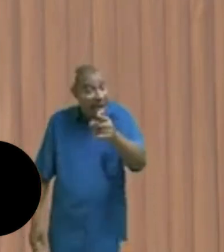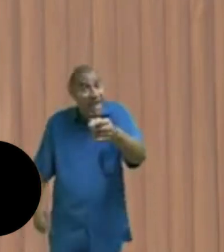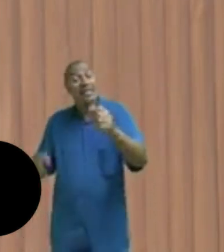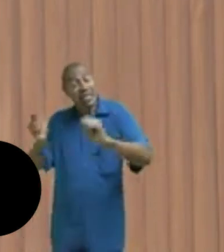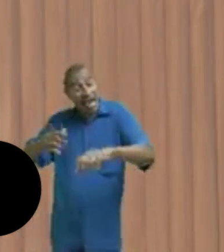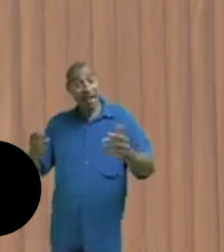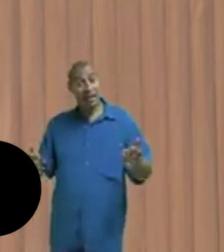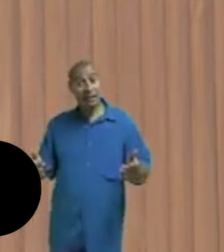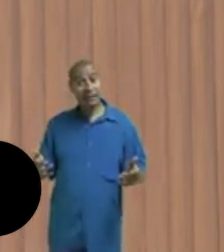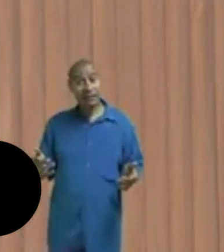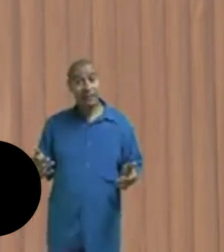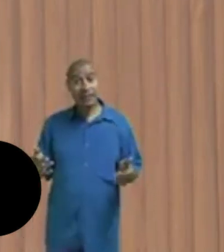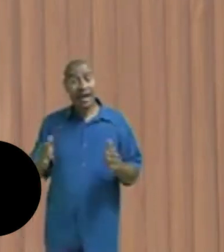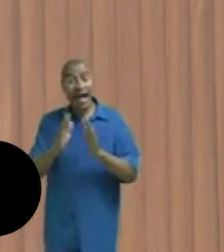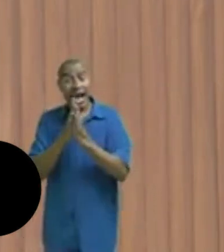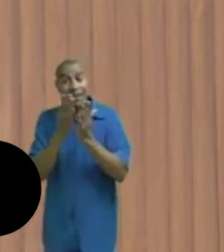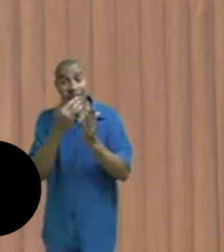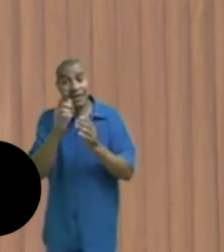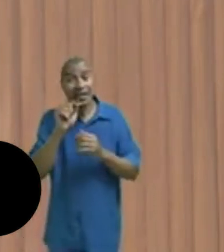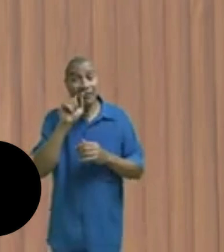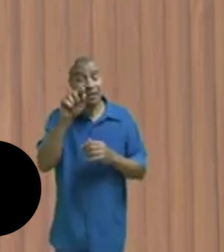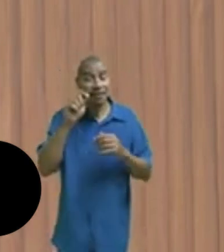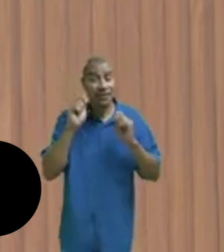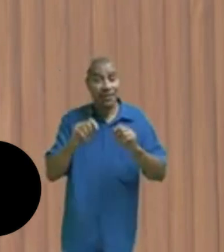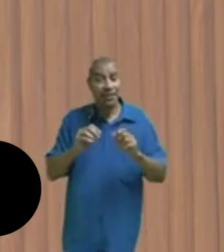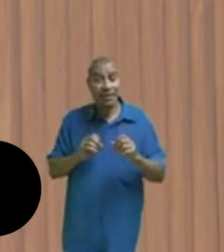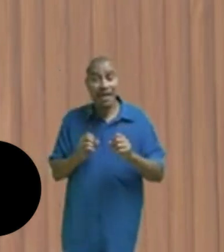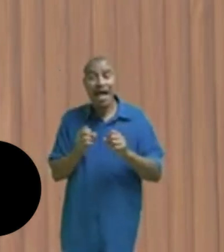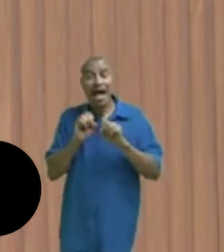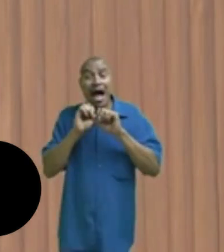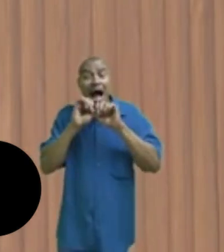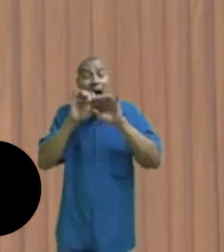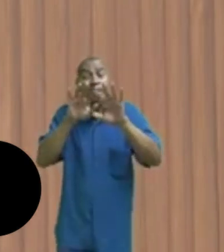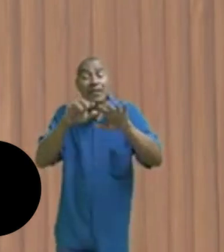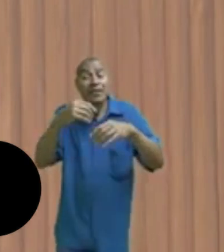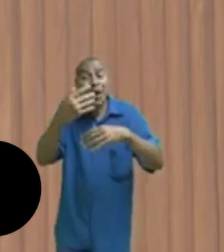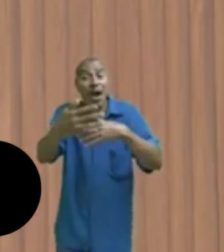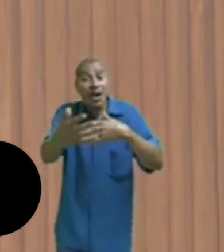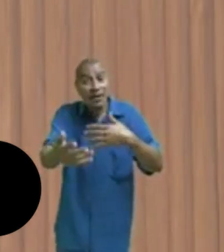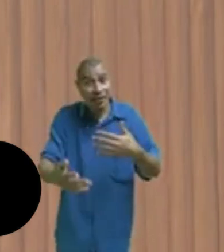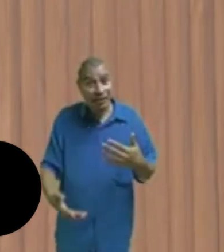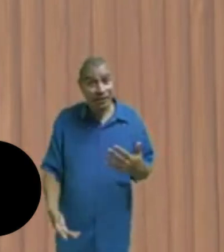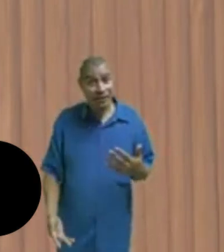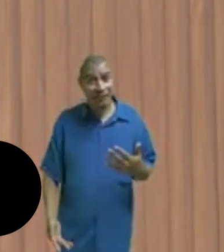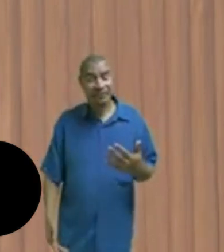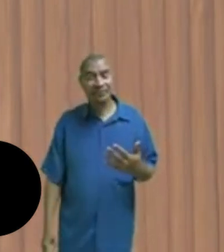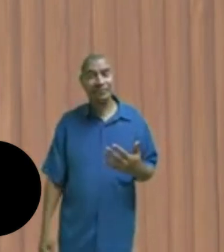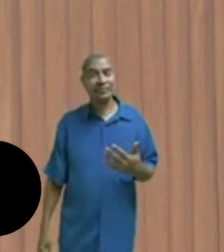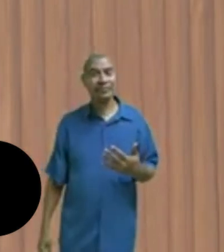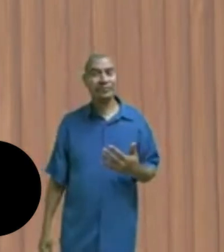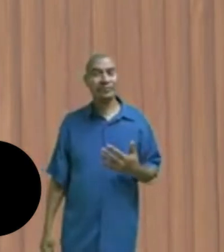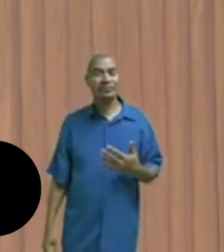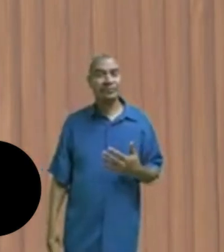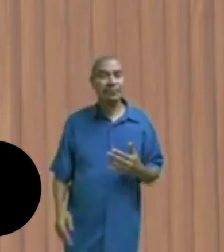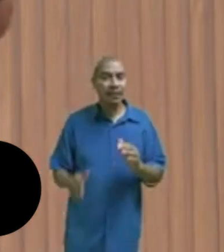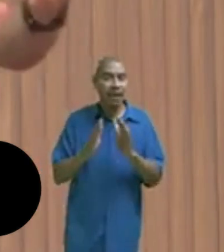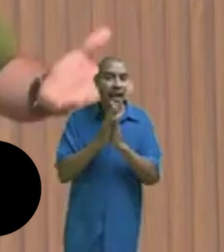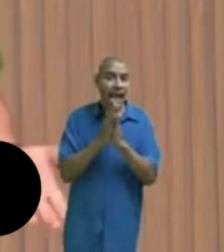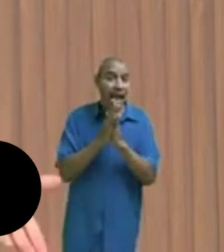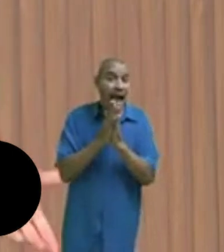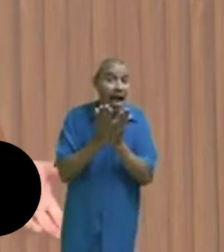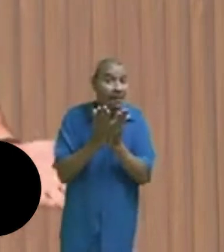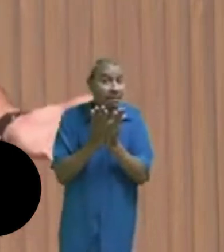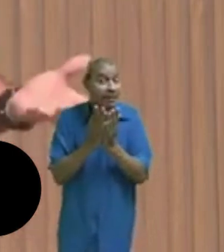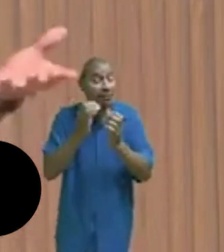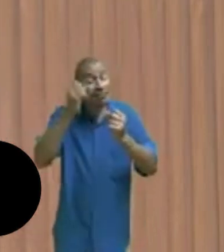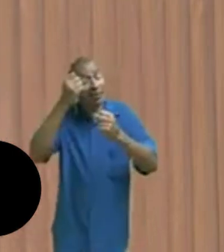tem que dar fruto, irmão. E nós precisamos procurar esse texto, né? Onde ele está. Que a Bíblia diz que nós temos